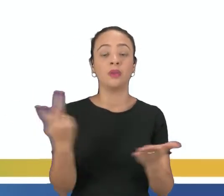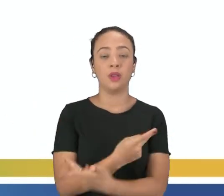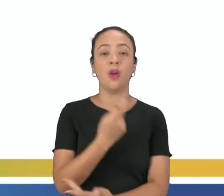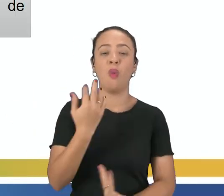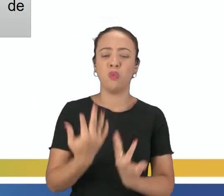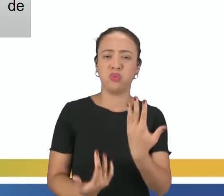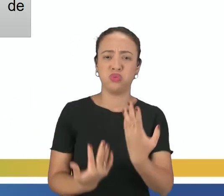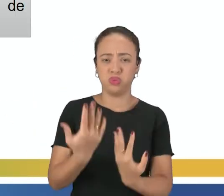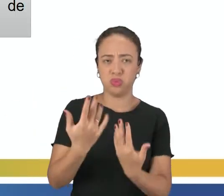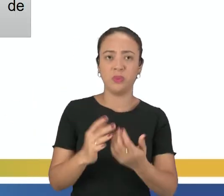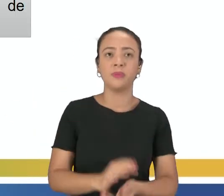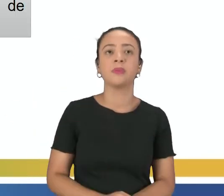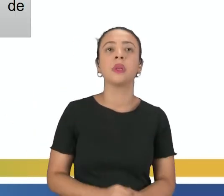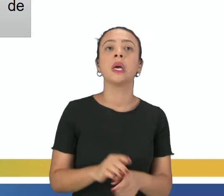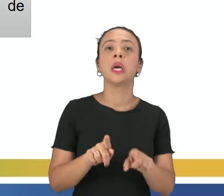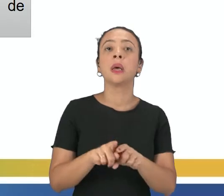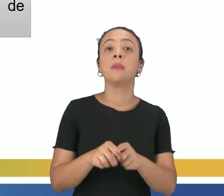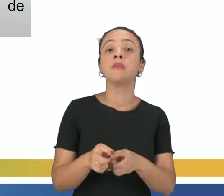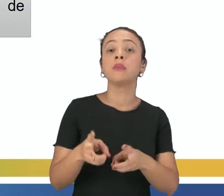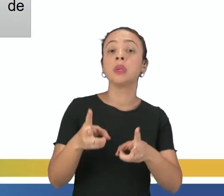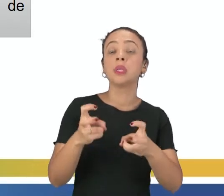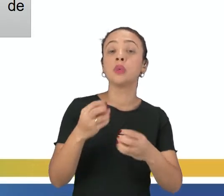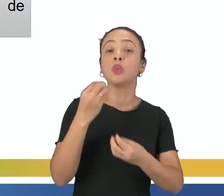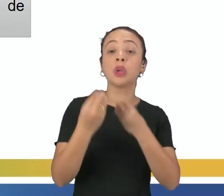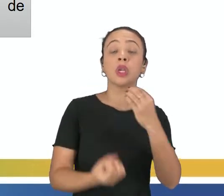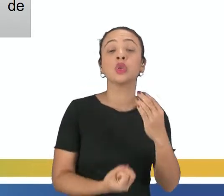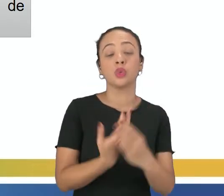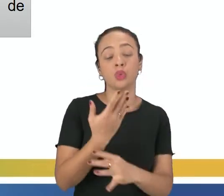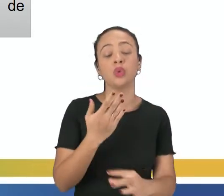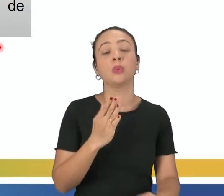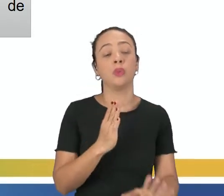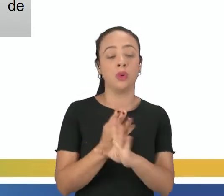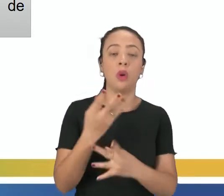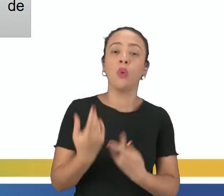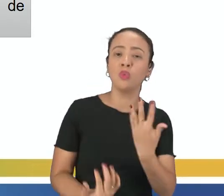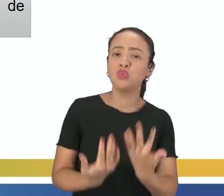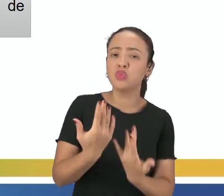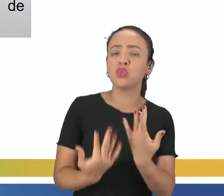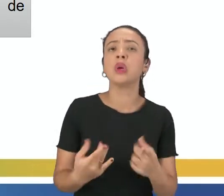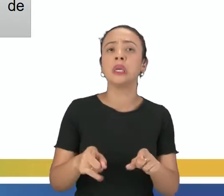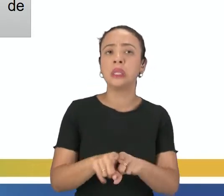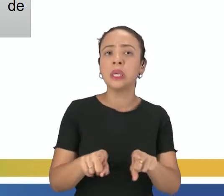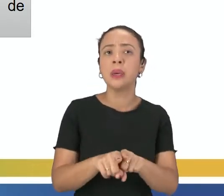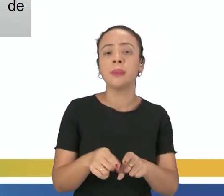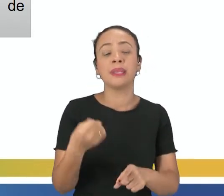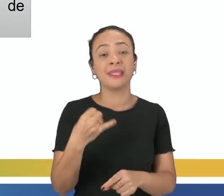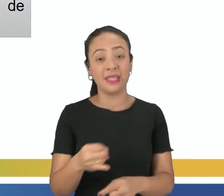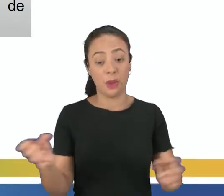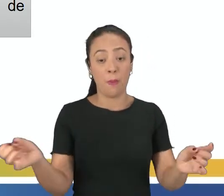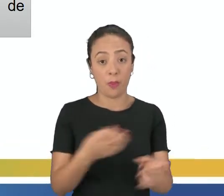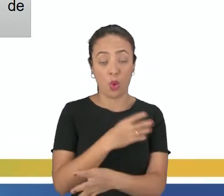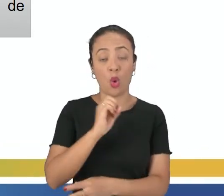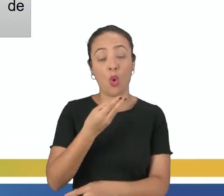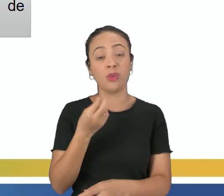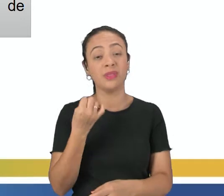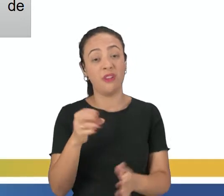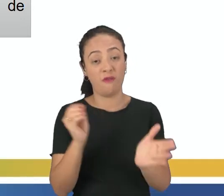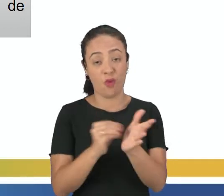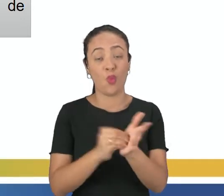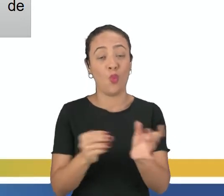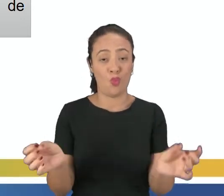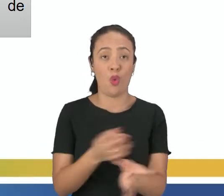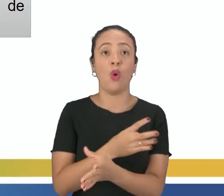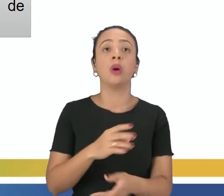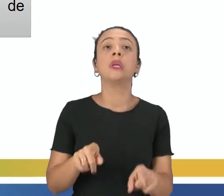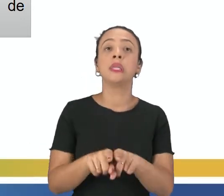de combustão. Nós vamos identificar os produtos formados nas reações de combustão, tanto incompleta como a